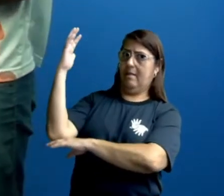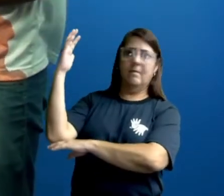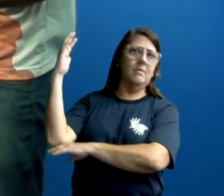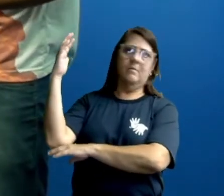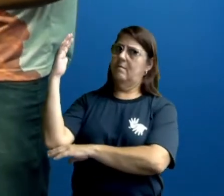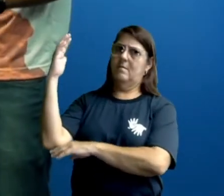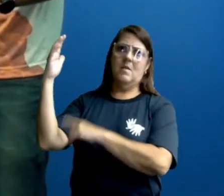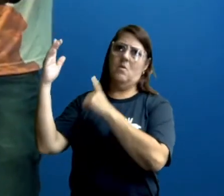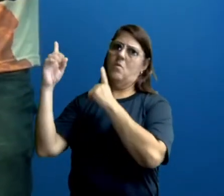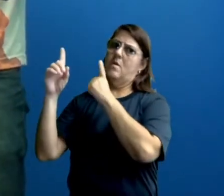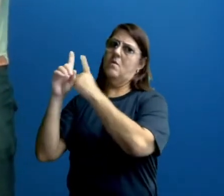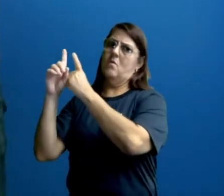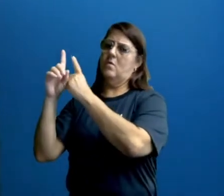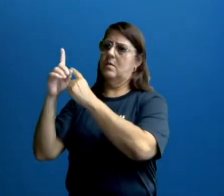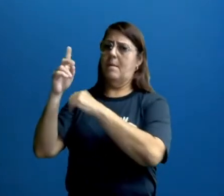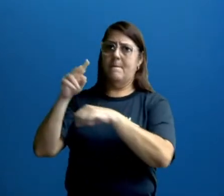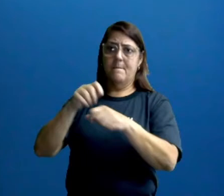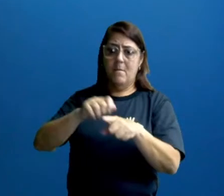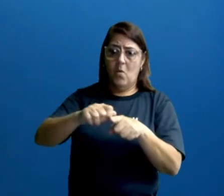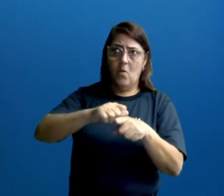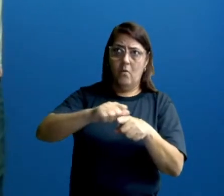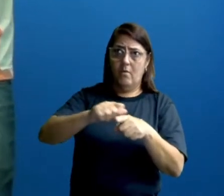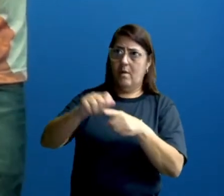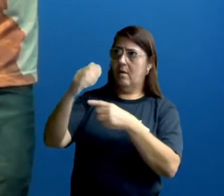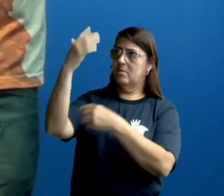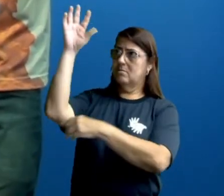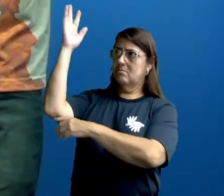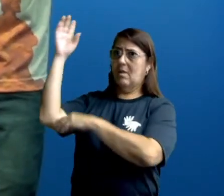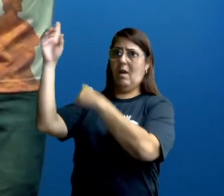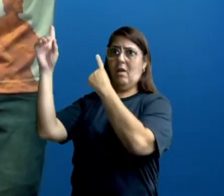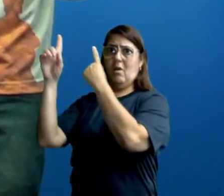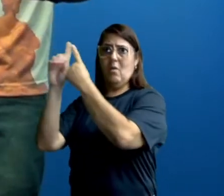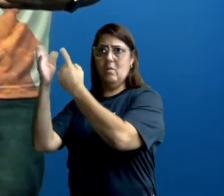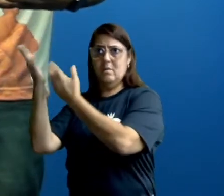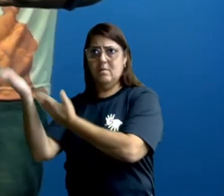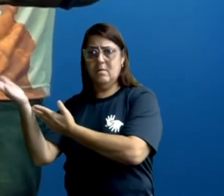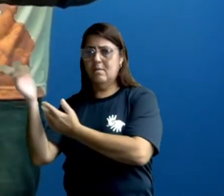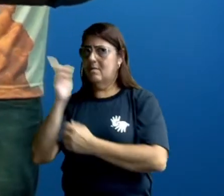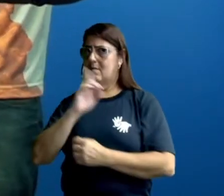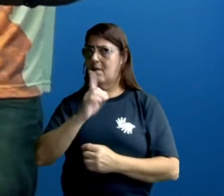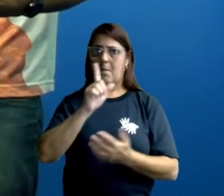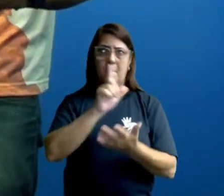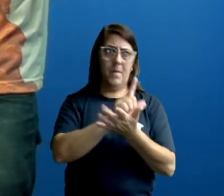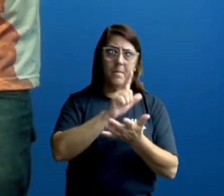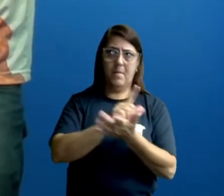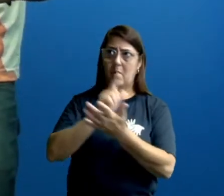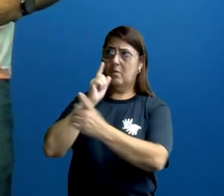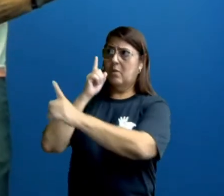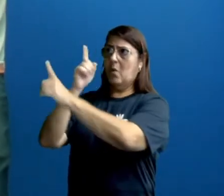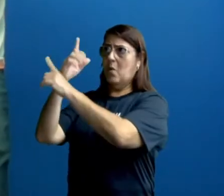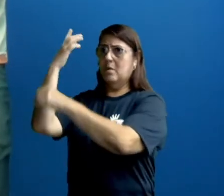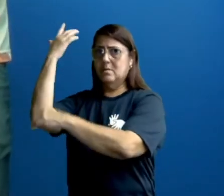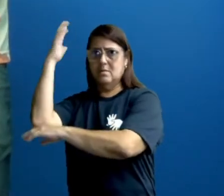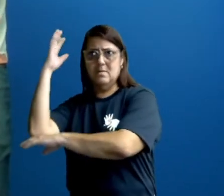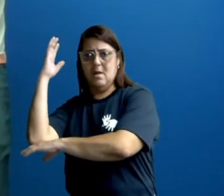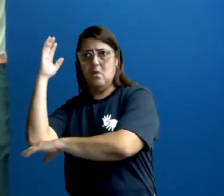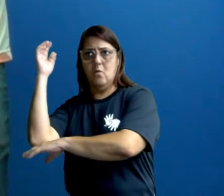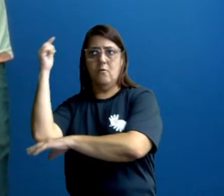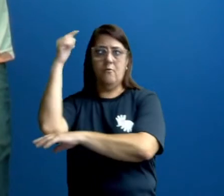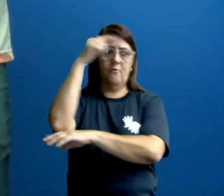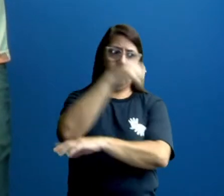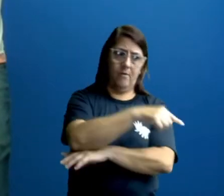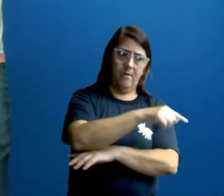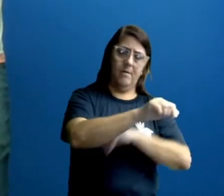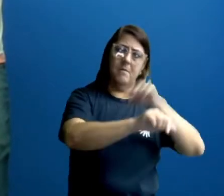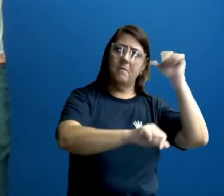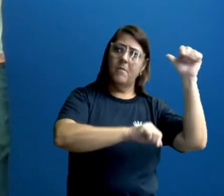vai encontrar uma borracha na natureza e a gente não vai encontrar as folhas de papel na natureza, né? Elas precisam ser modificadas.